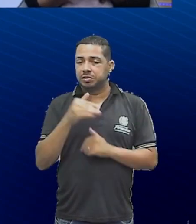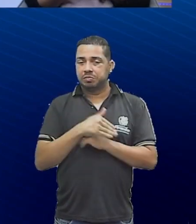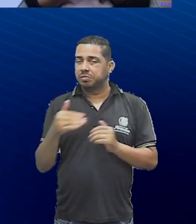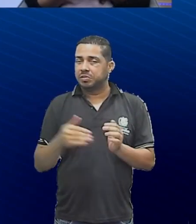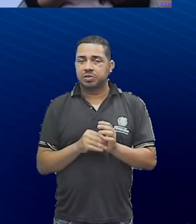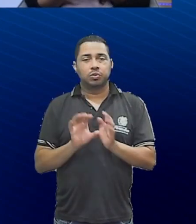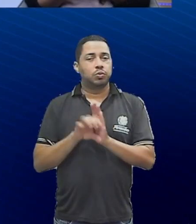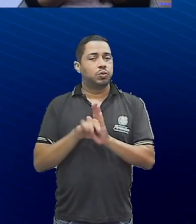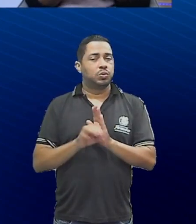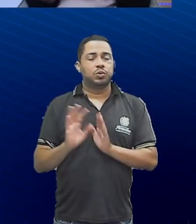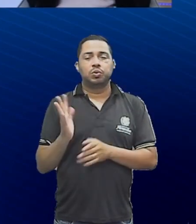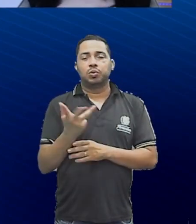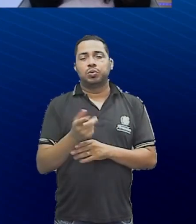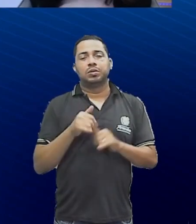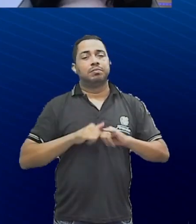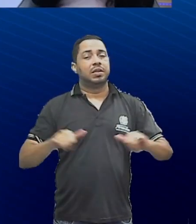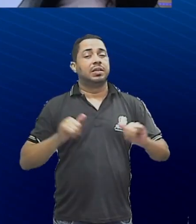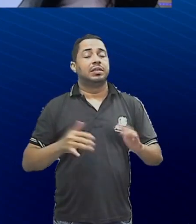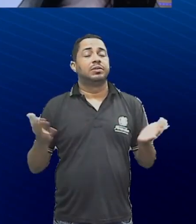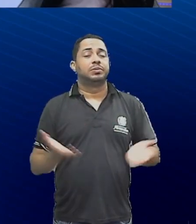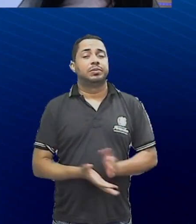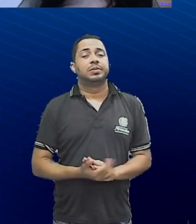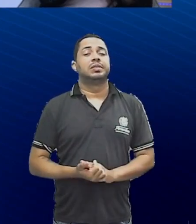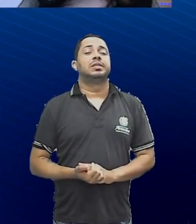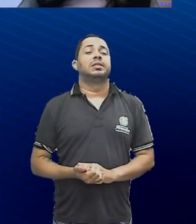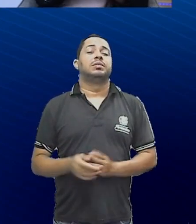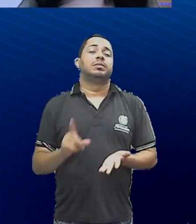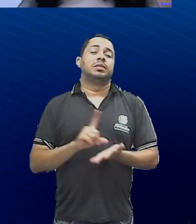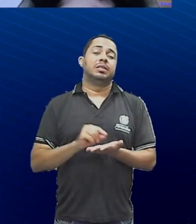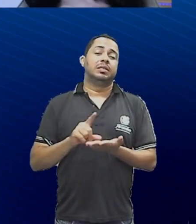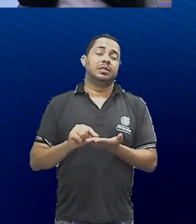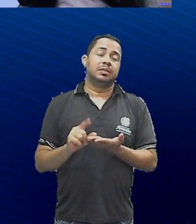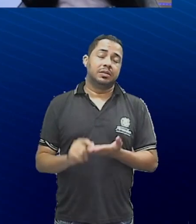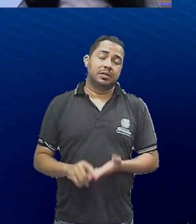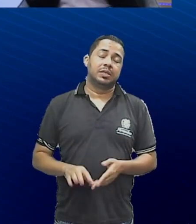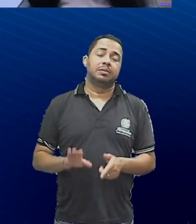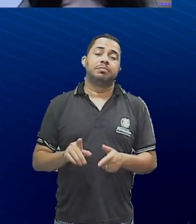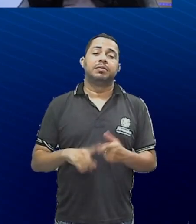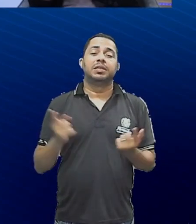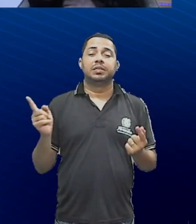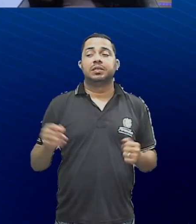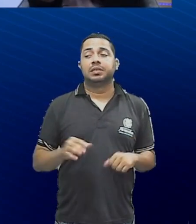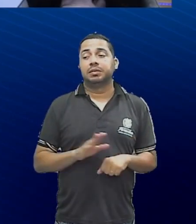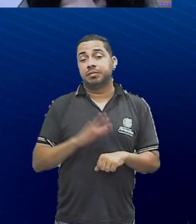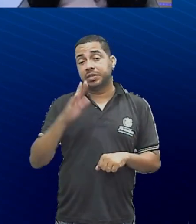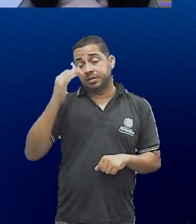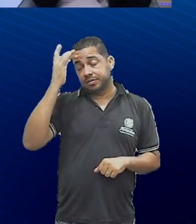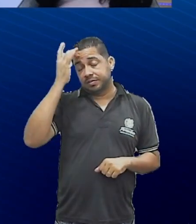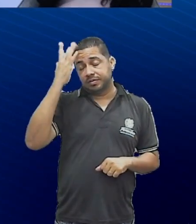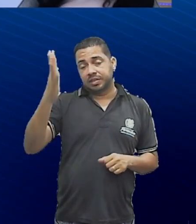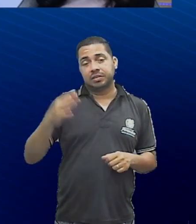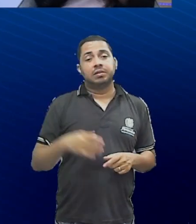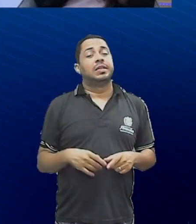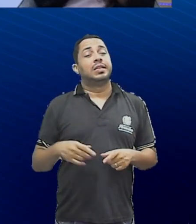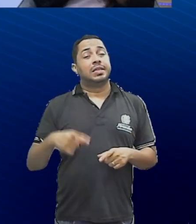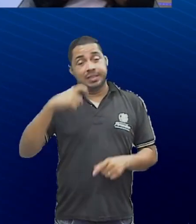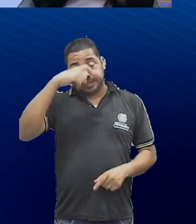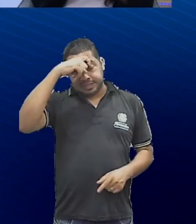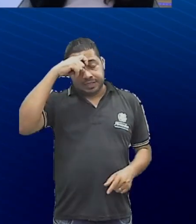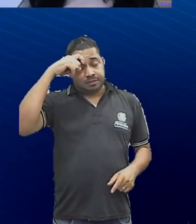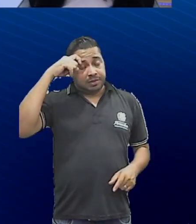conceitos de marketing. E hoje, com o digital, é ainda mais fácil. É